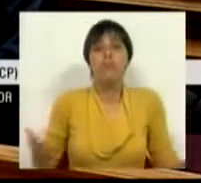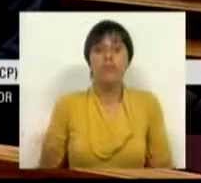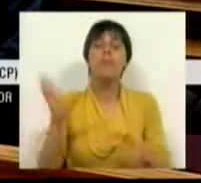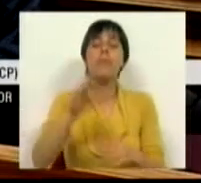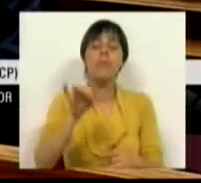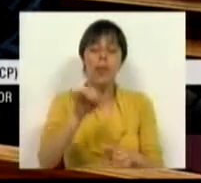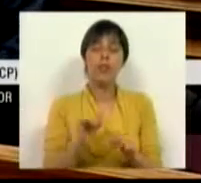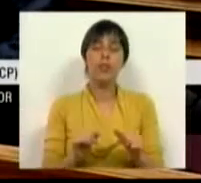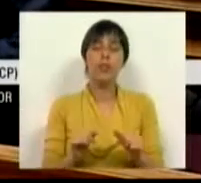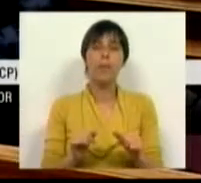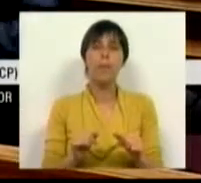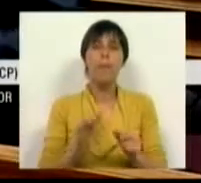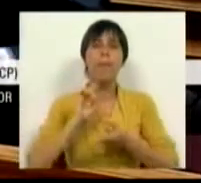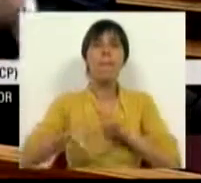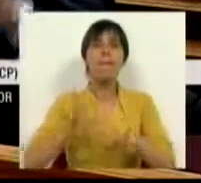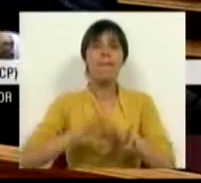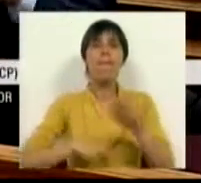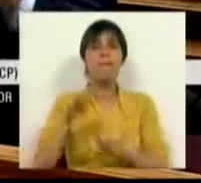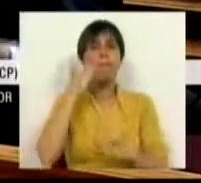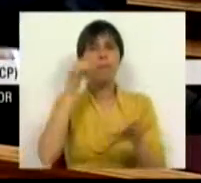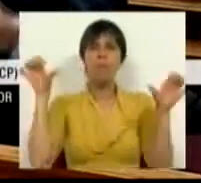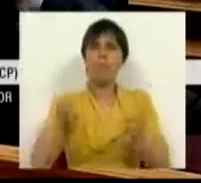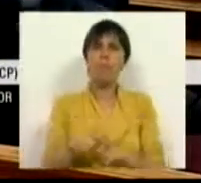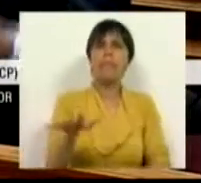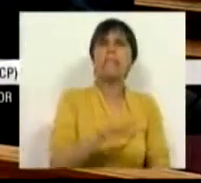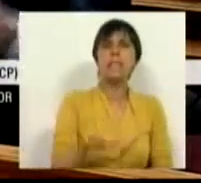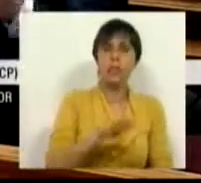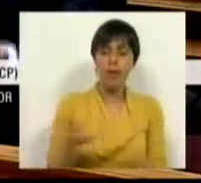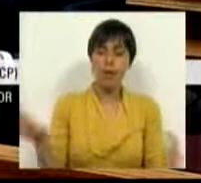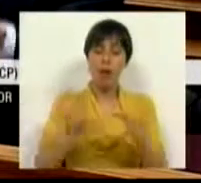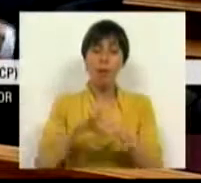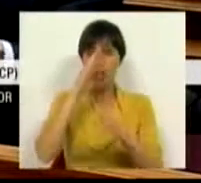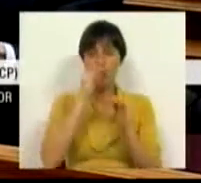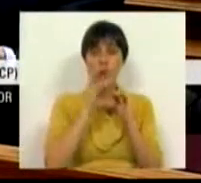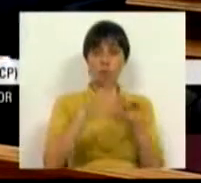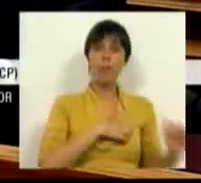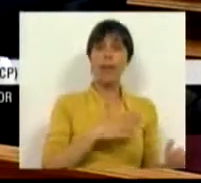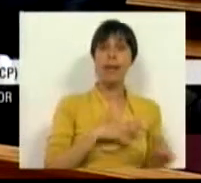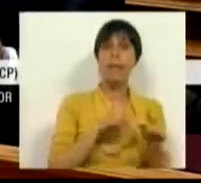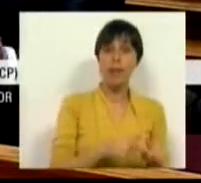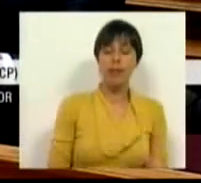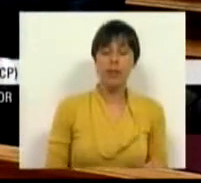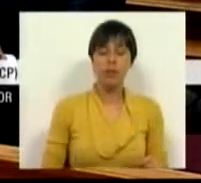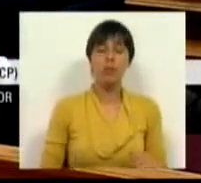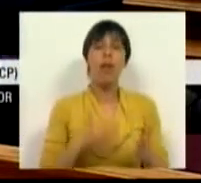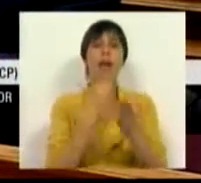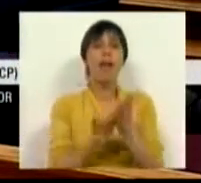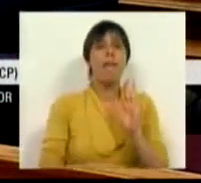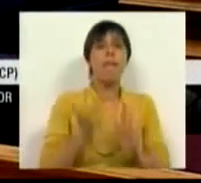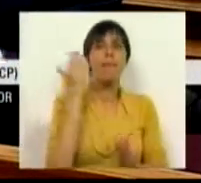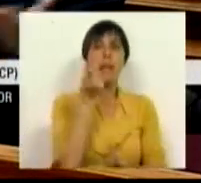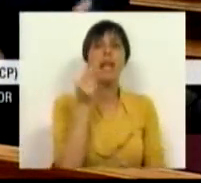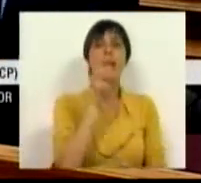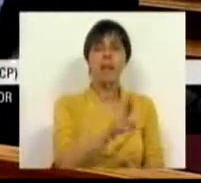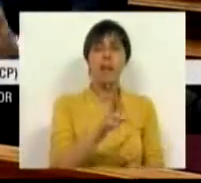e ainda, para além disto, aquilo que faz é que agrava a situação no que diz respeito à sustentabilidade das empresas, porque aumenta significativamente